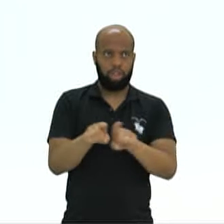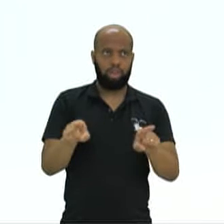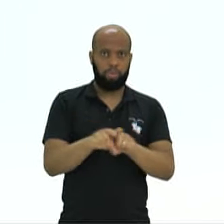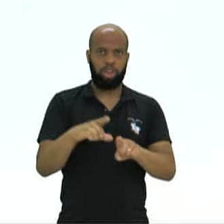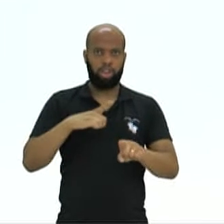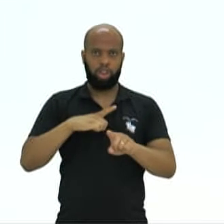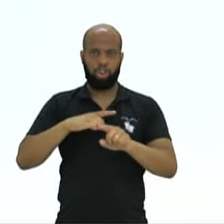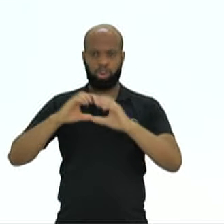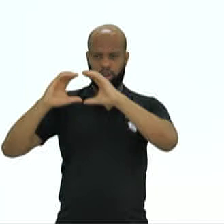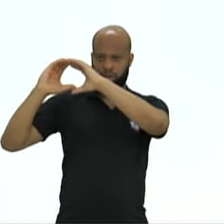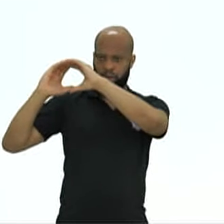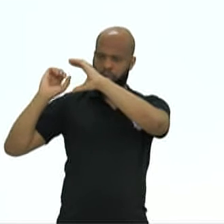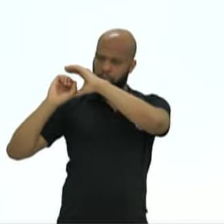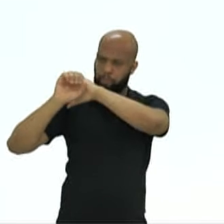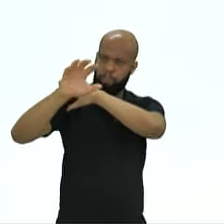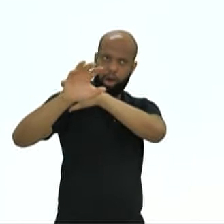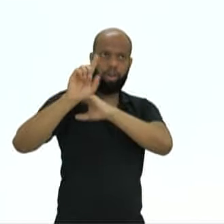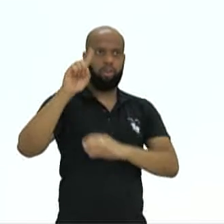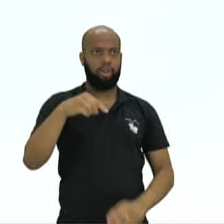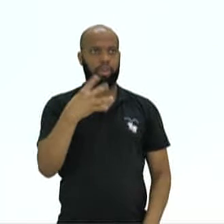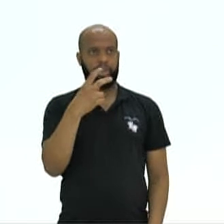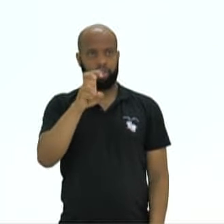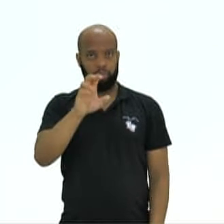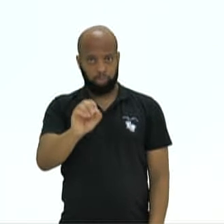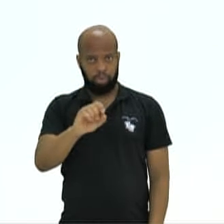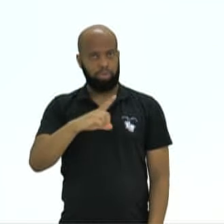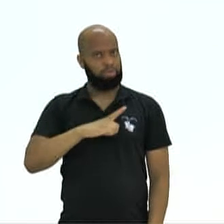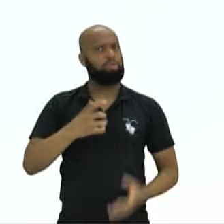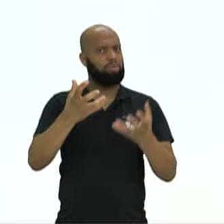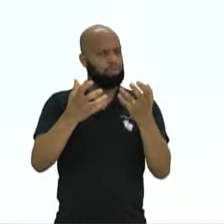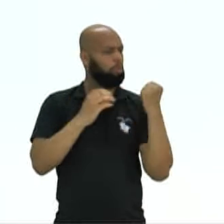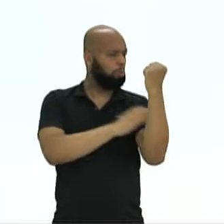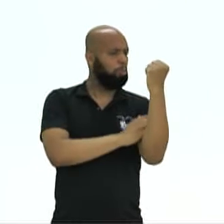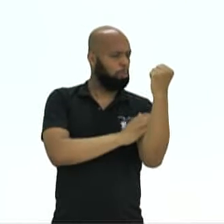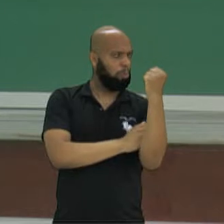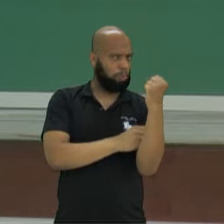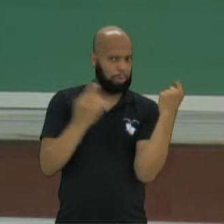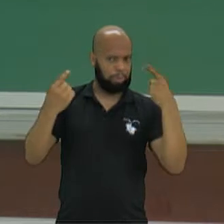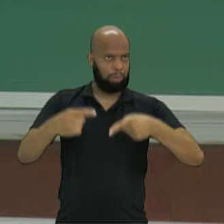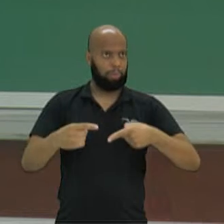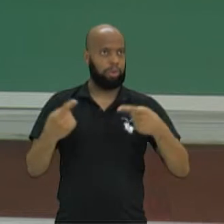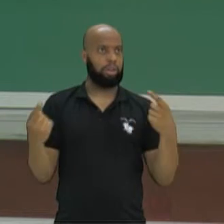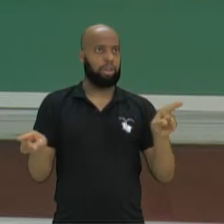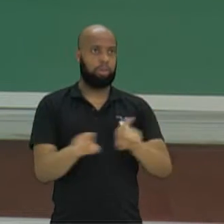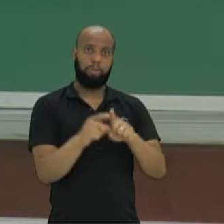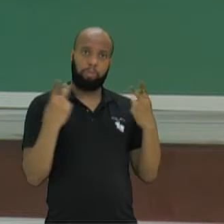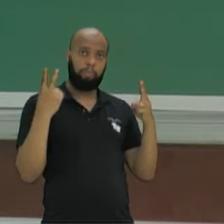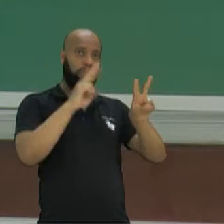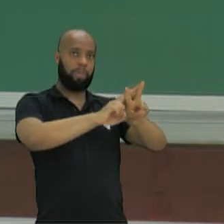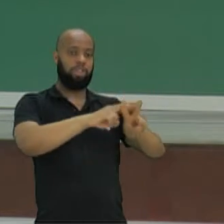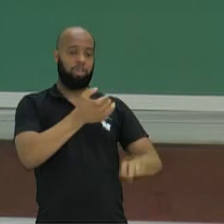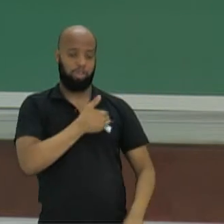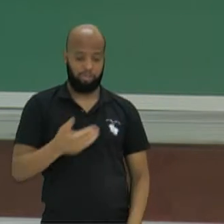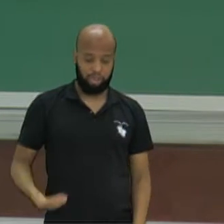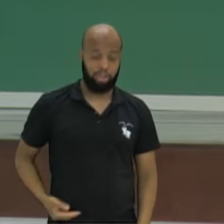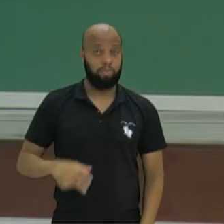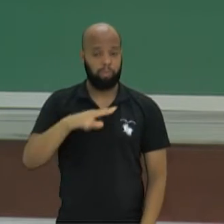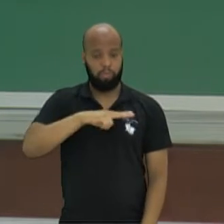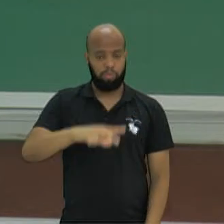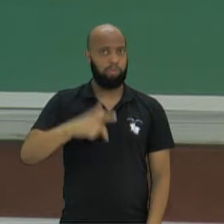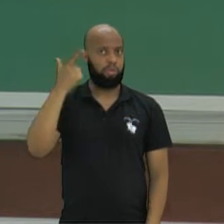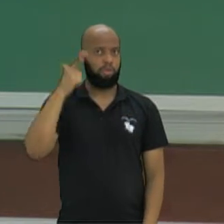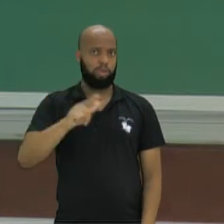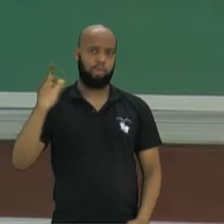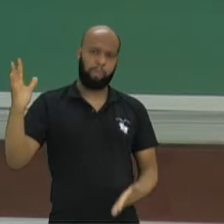conversar que não vieram. Vieram com força máxima, como diz o outro, né? Prenderam o governador português, conquistaram